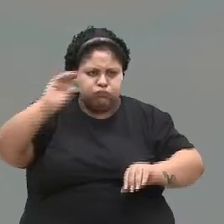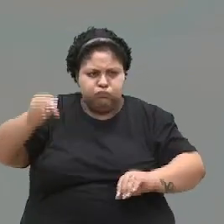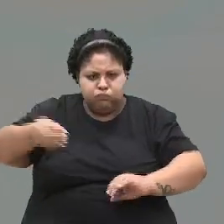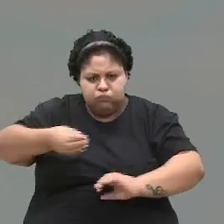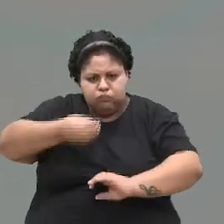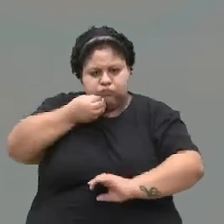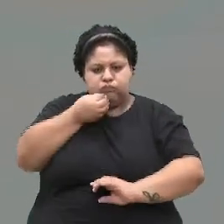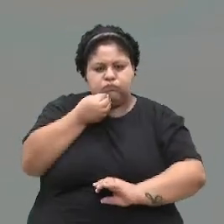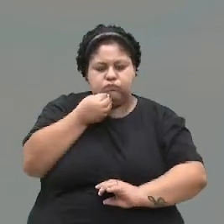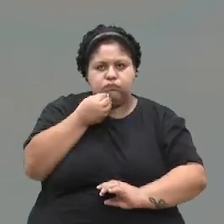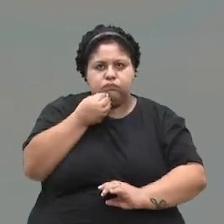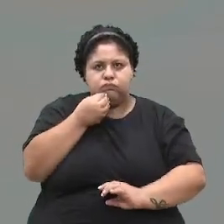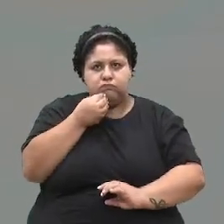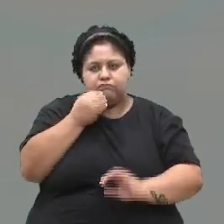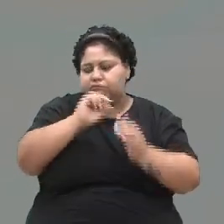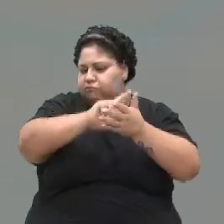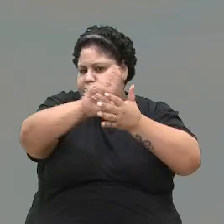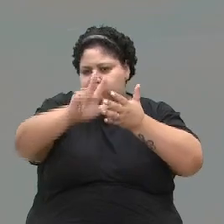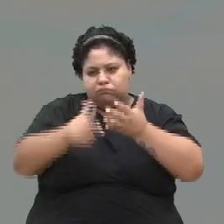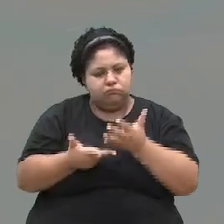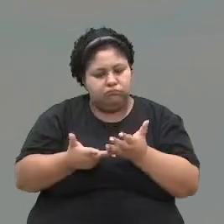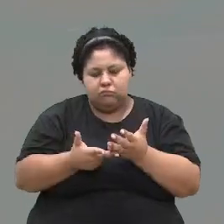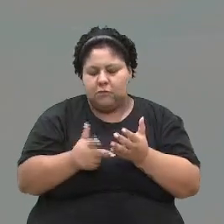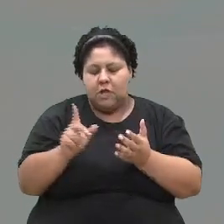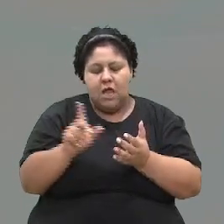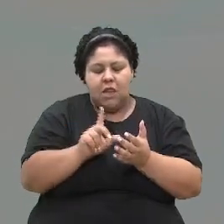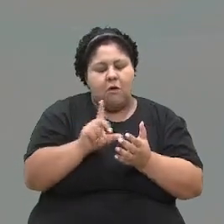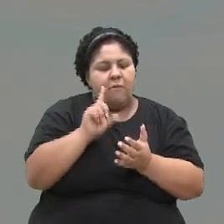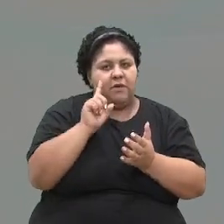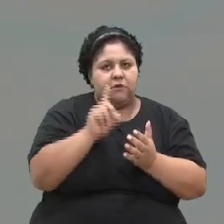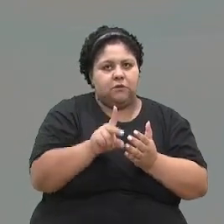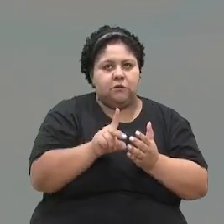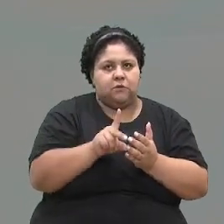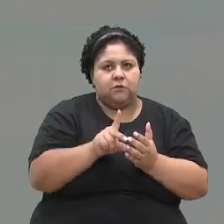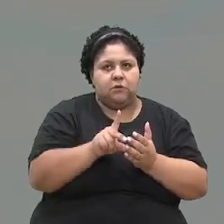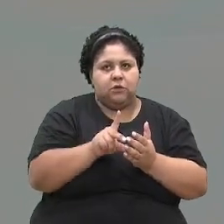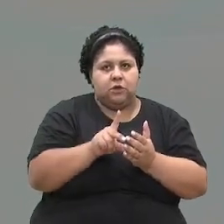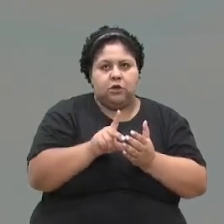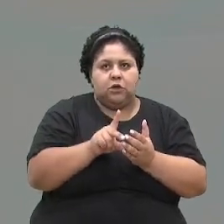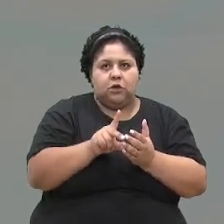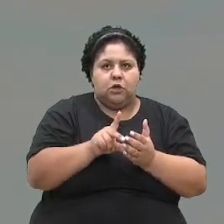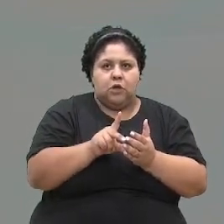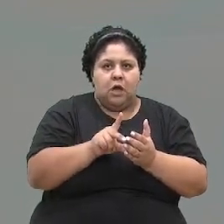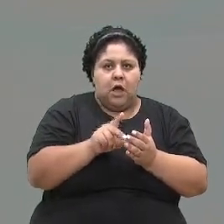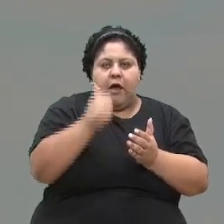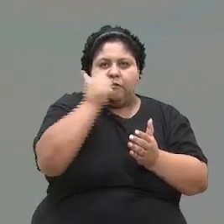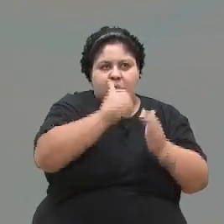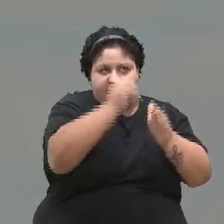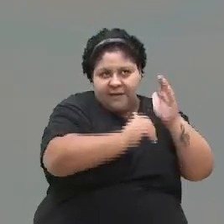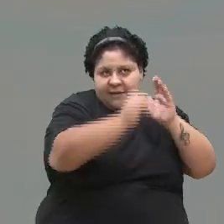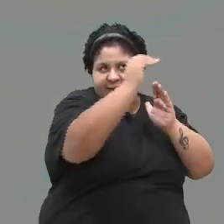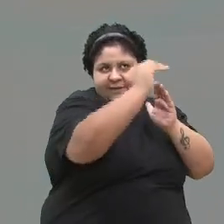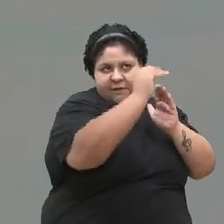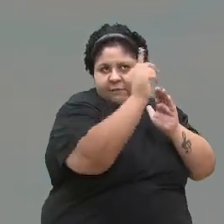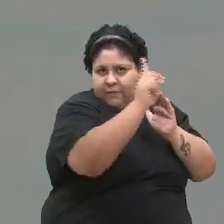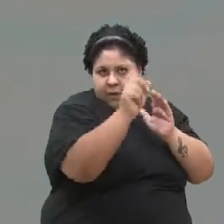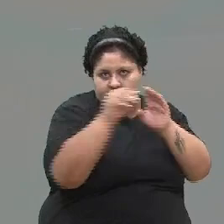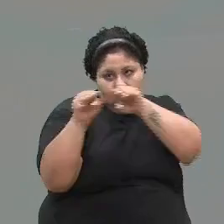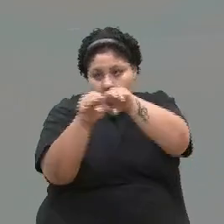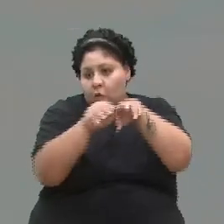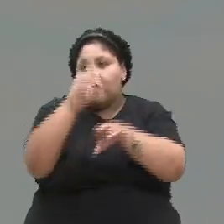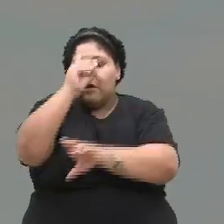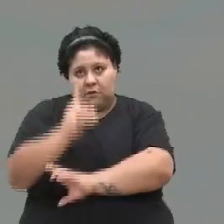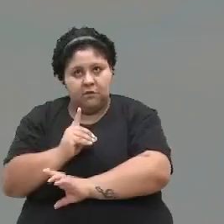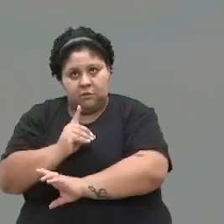oportunidades, enfim, ela não busca colocar as mulheres acima, mas sim a igualdade de direitos. E